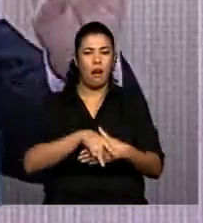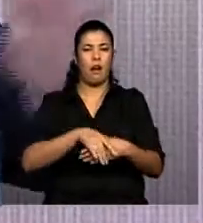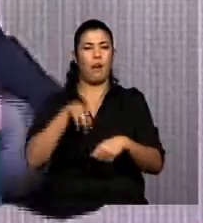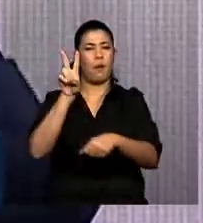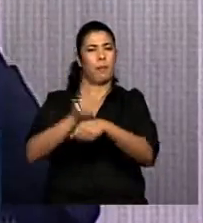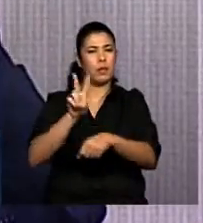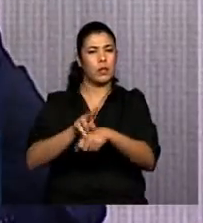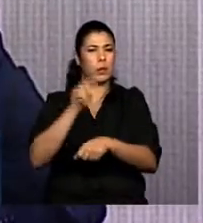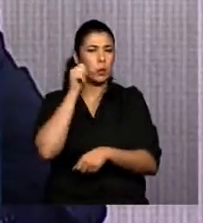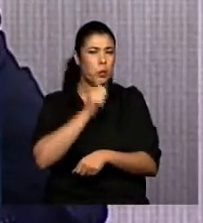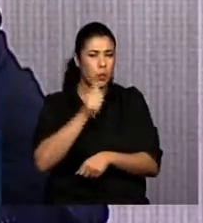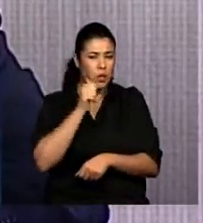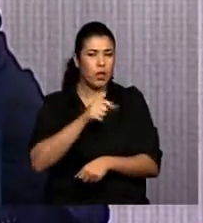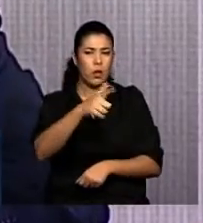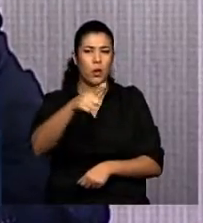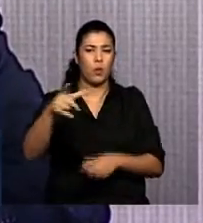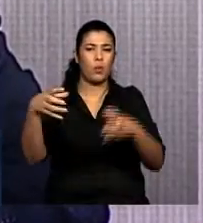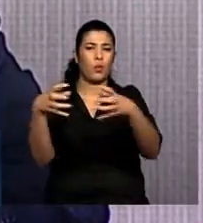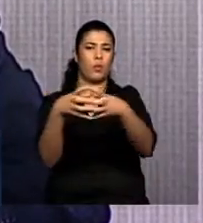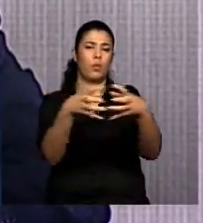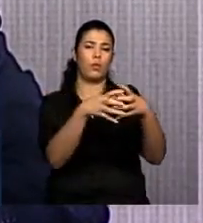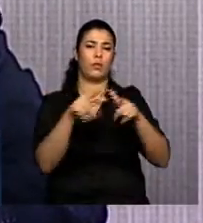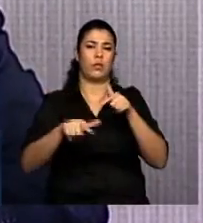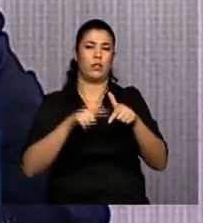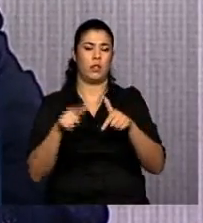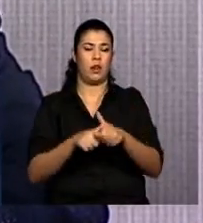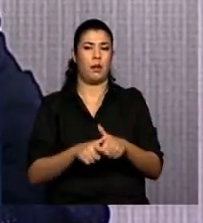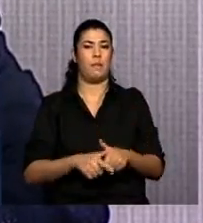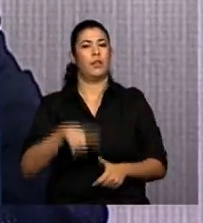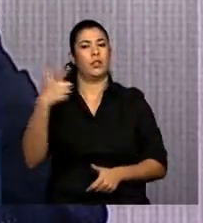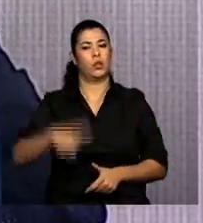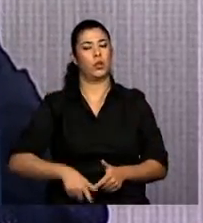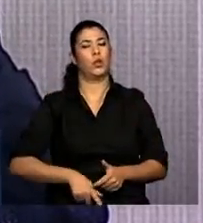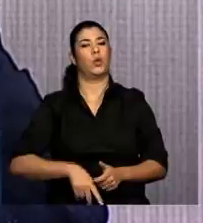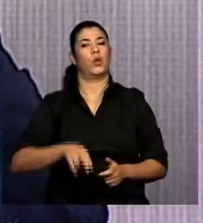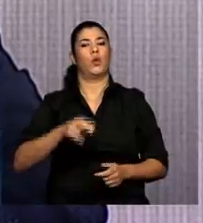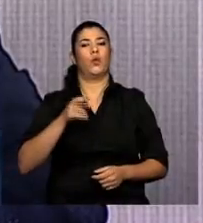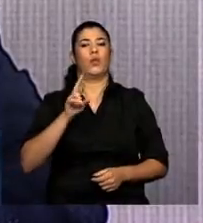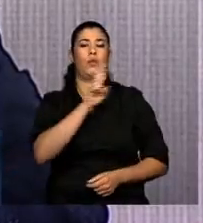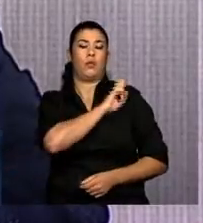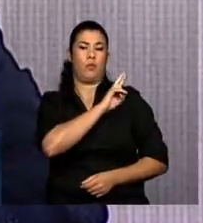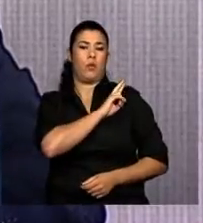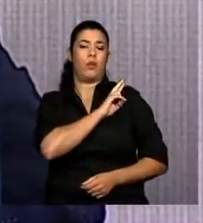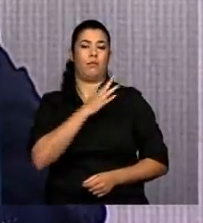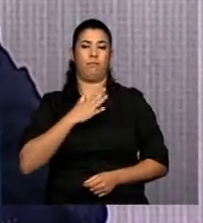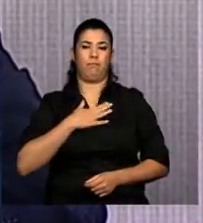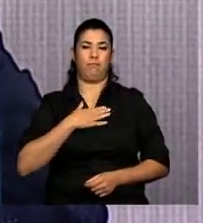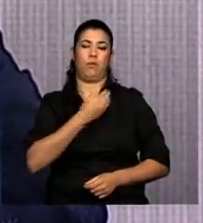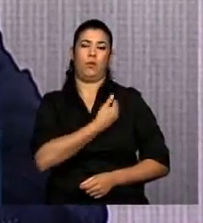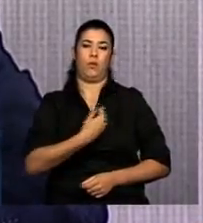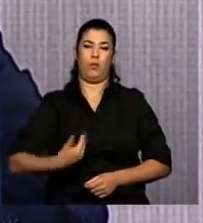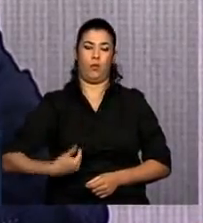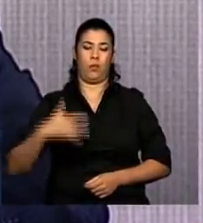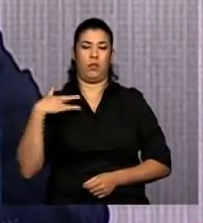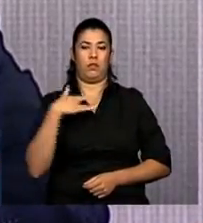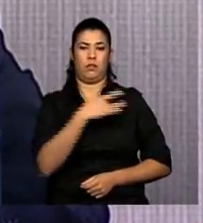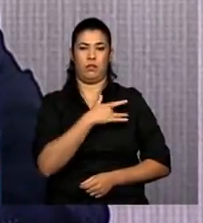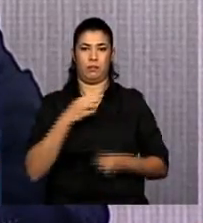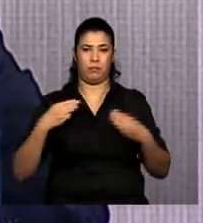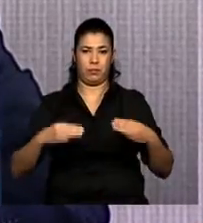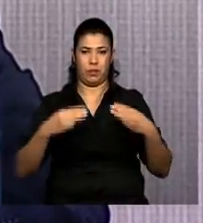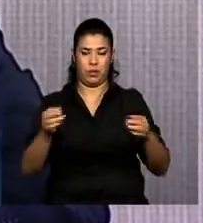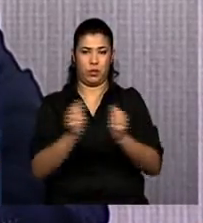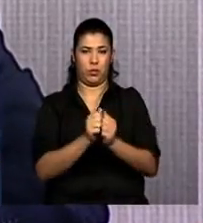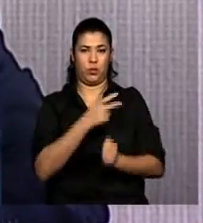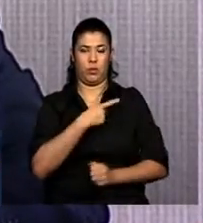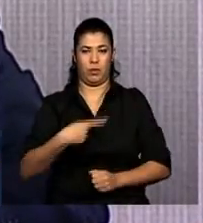as nossas equipes aqui, mas reafirmar o compromisso do Ministério da Saúde, do governo da presidenta Dilma,